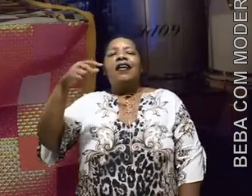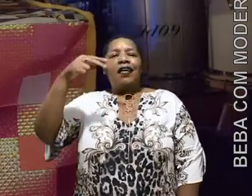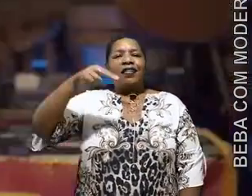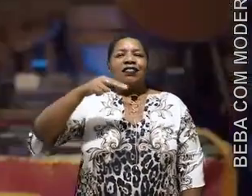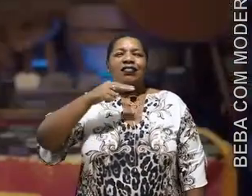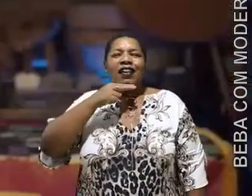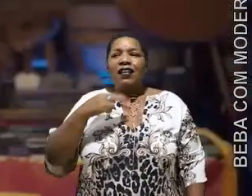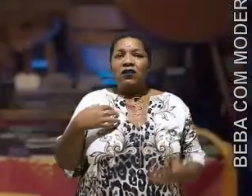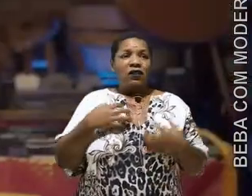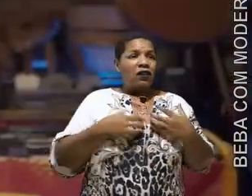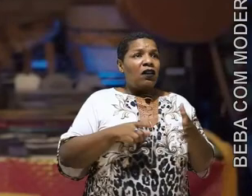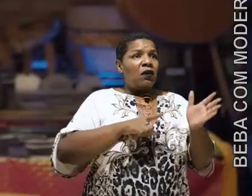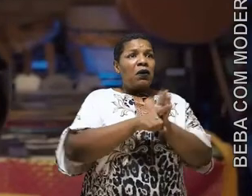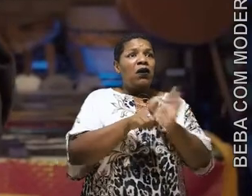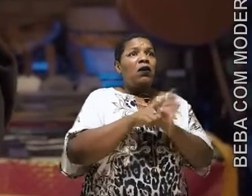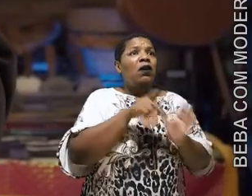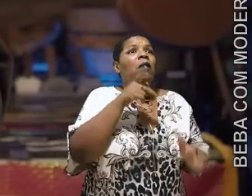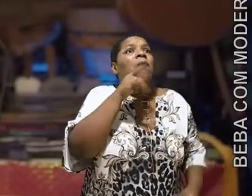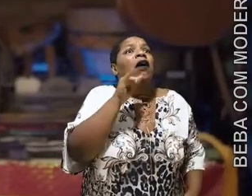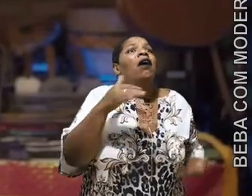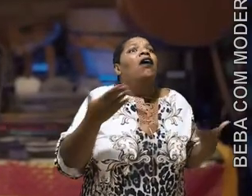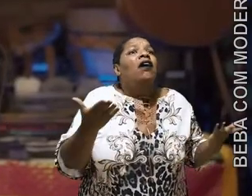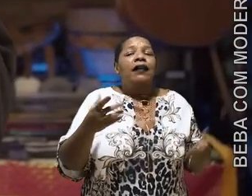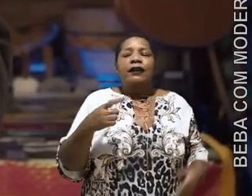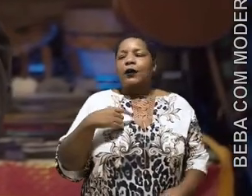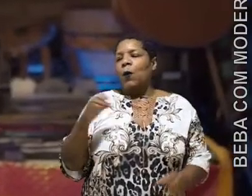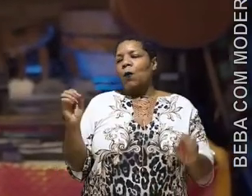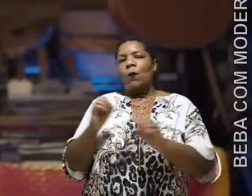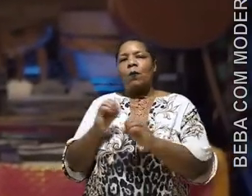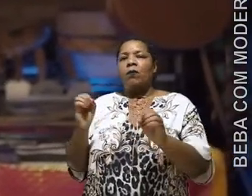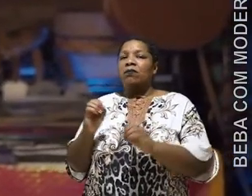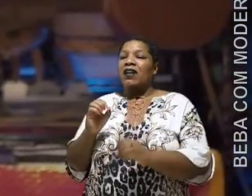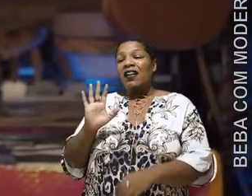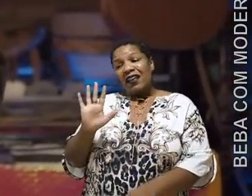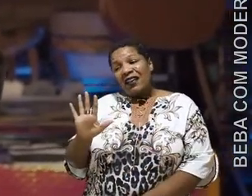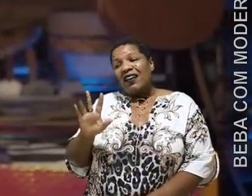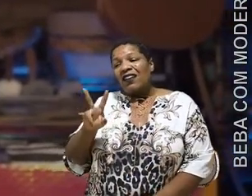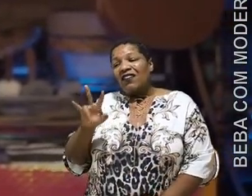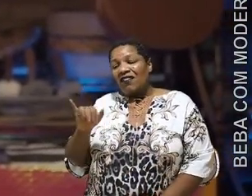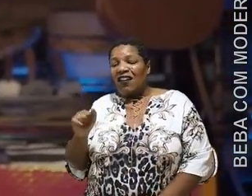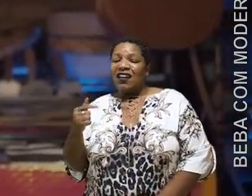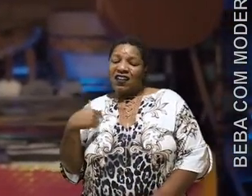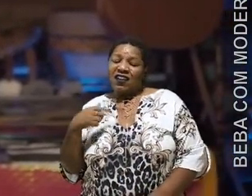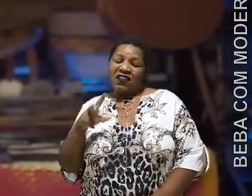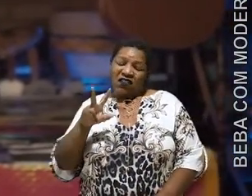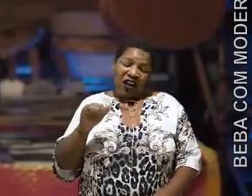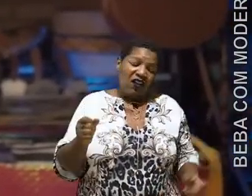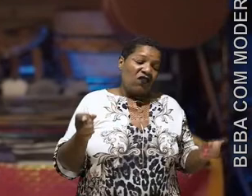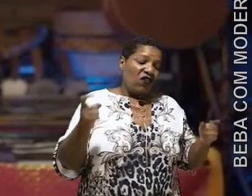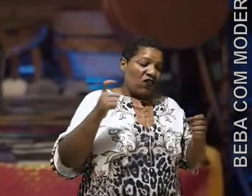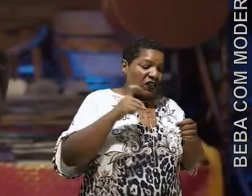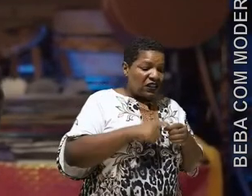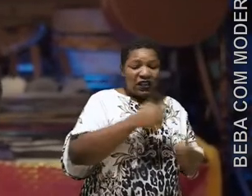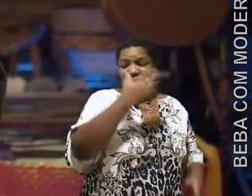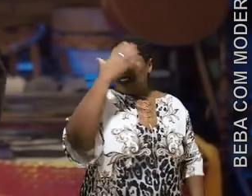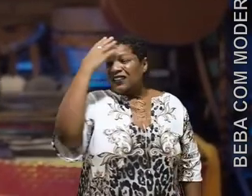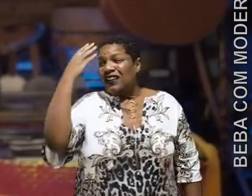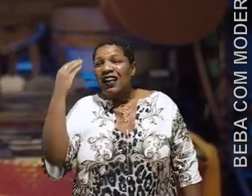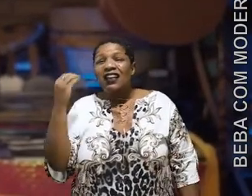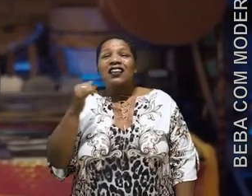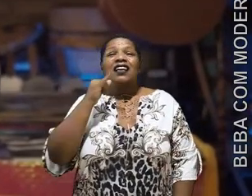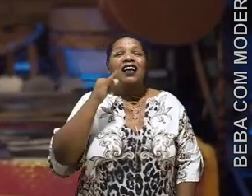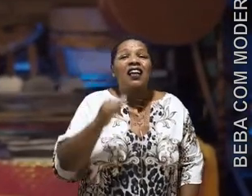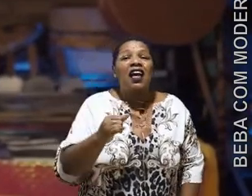descendo e subindo netos em que a todos perguntam pelo pai aos entes no velório digo que logo vai vai voltar